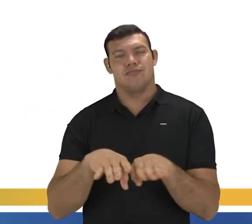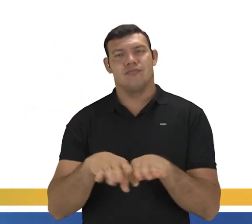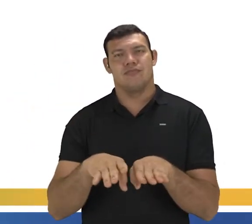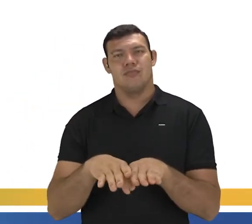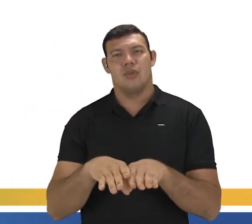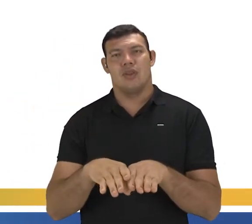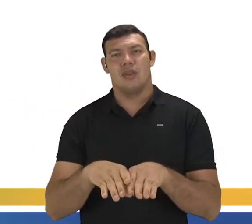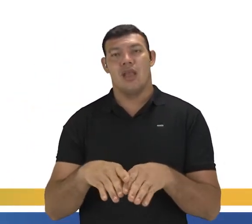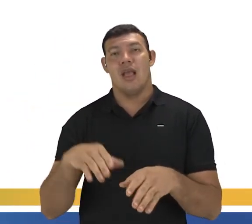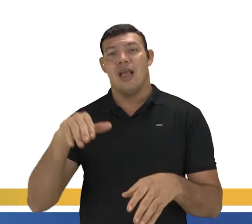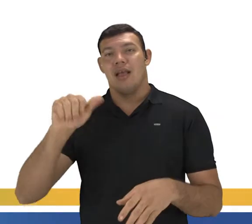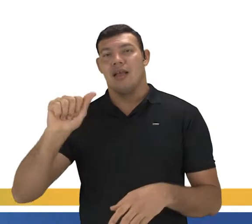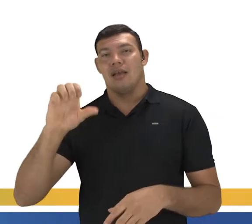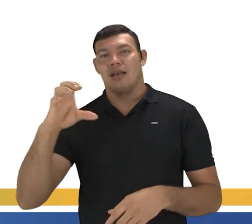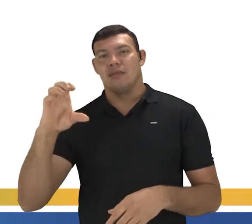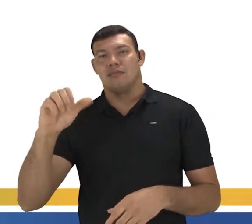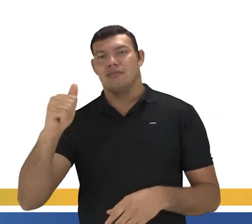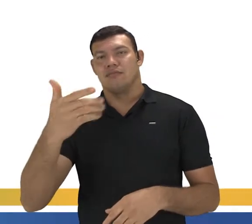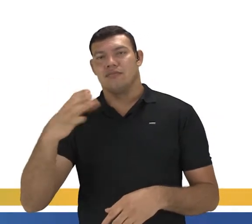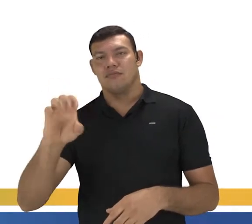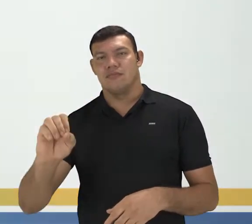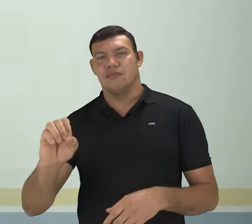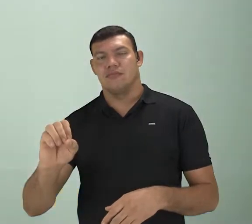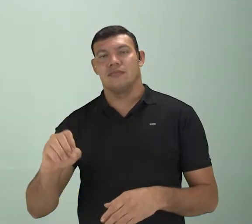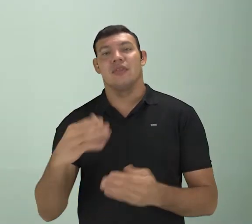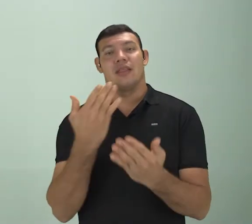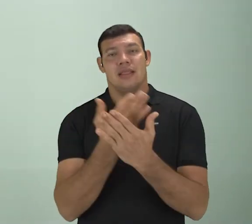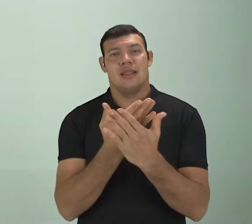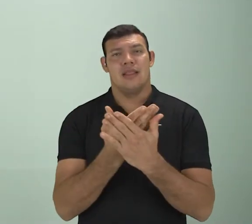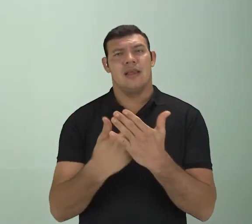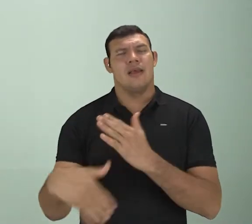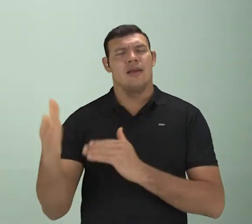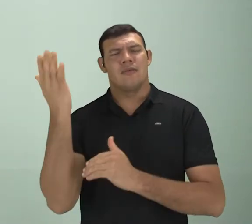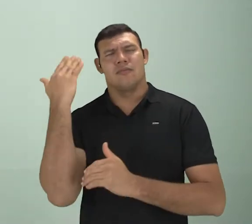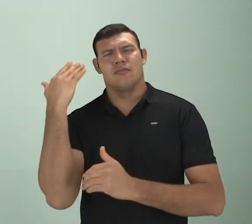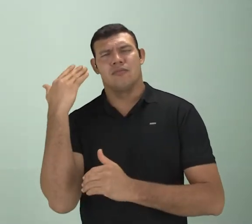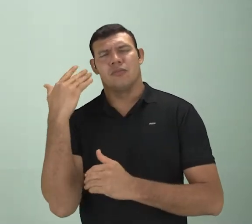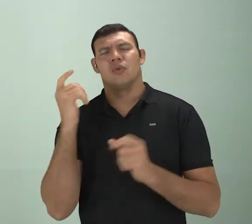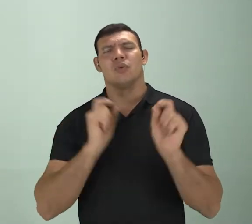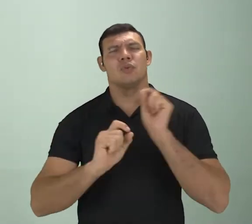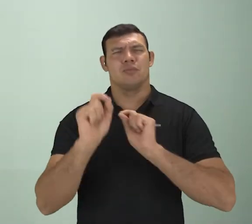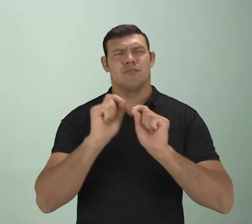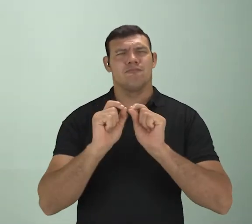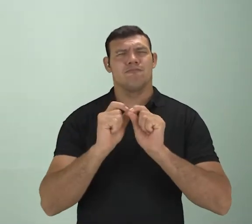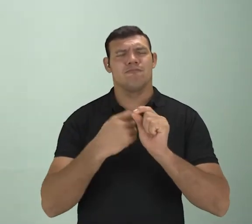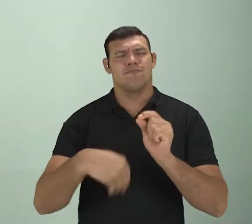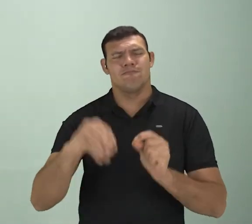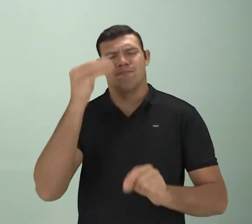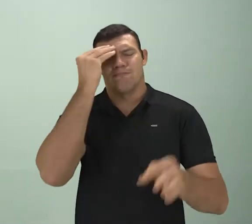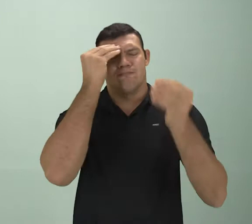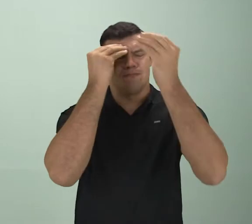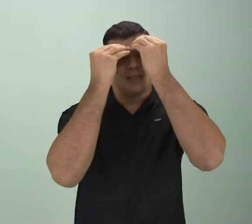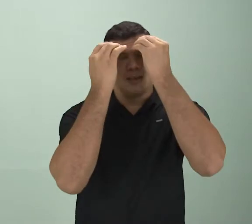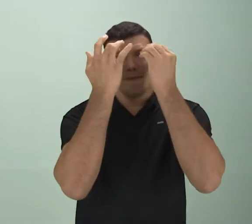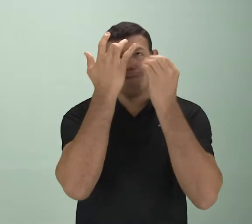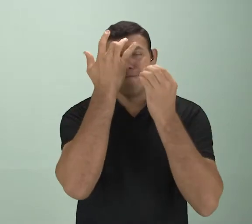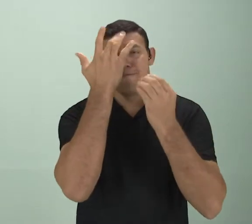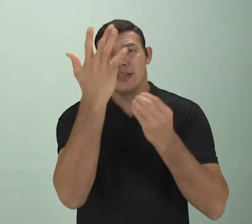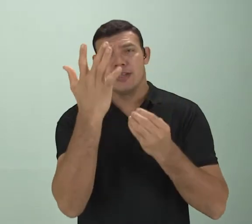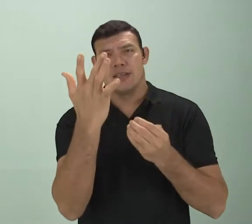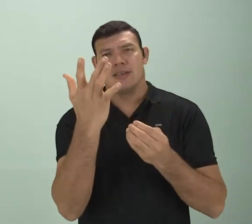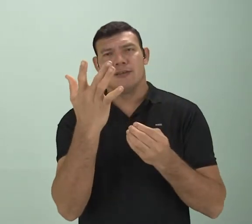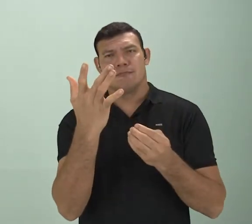aconteceu no passado como na aula passada eu falei nós podemos considerar para memorizar de maneira mais fácil para